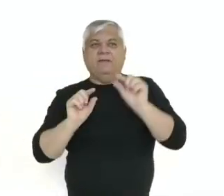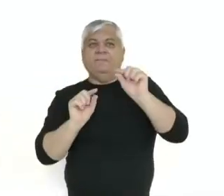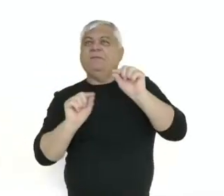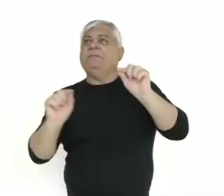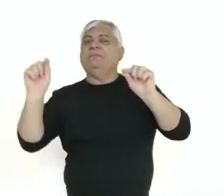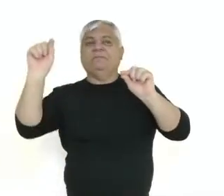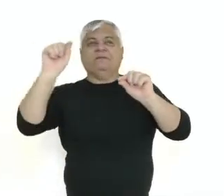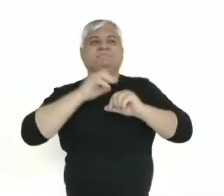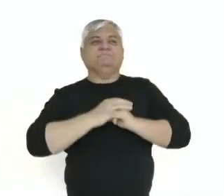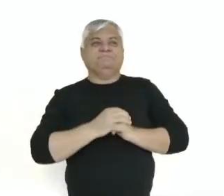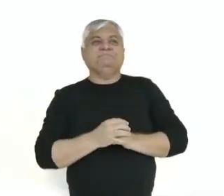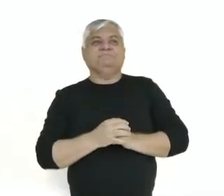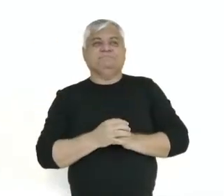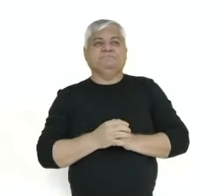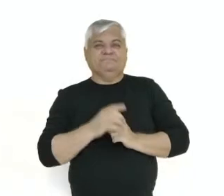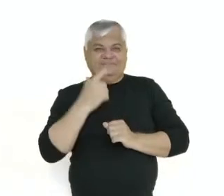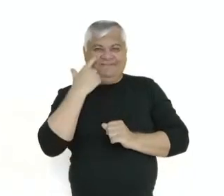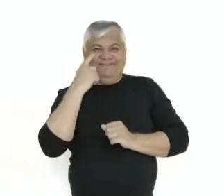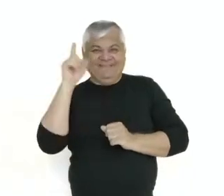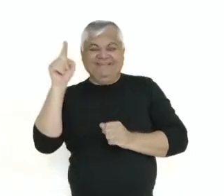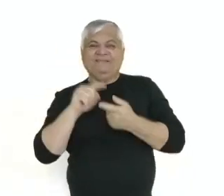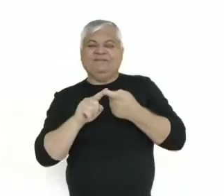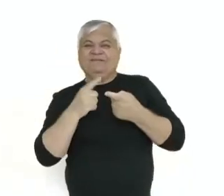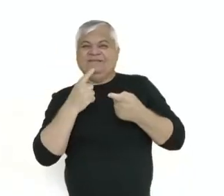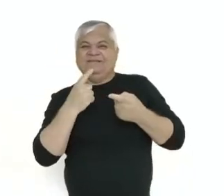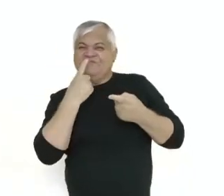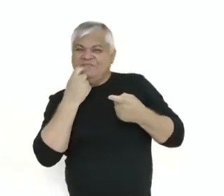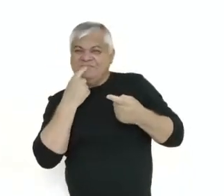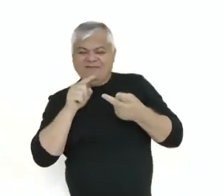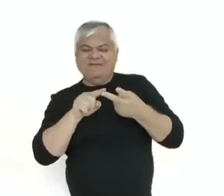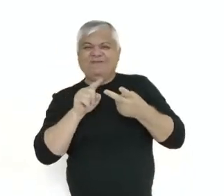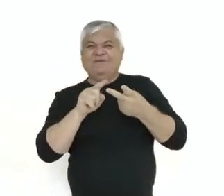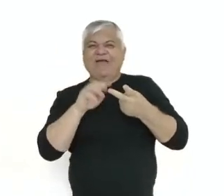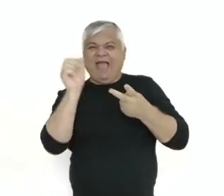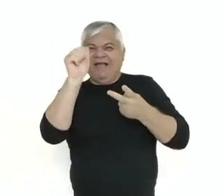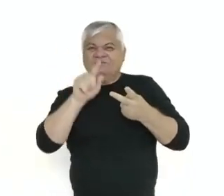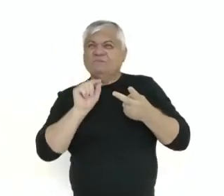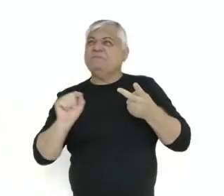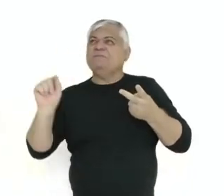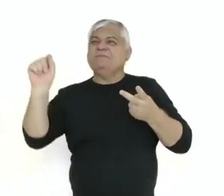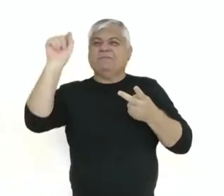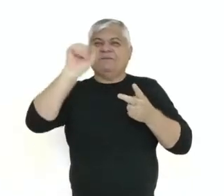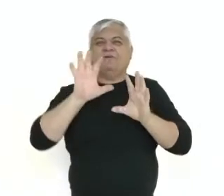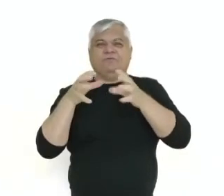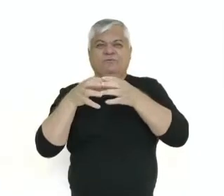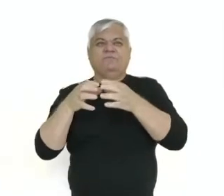povos indígenas, né, alocados em várias regiões.